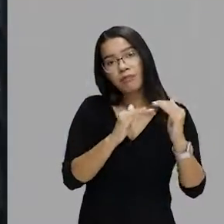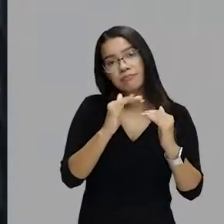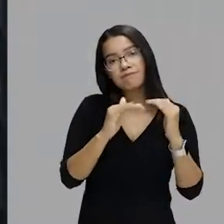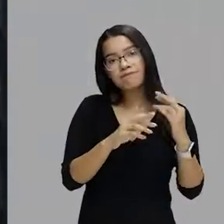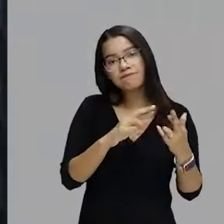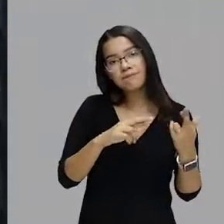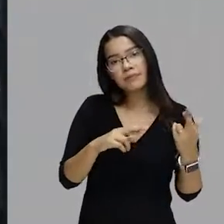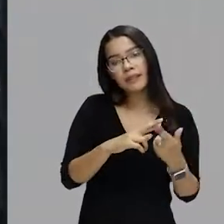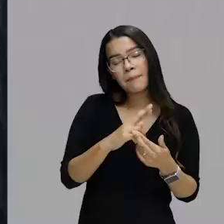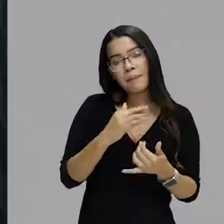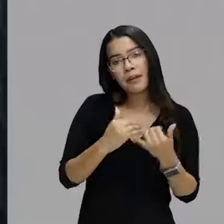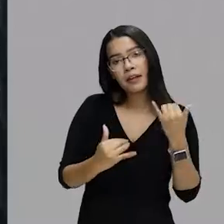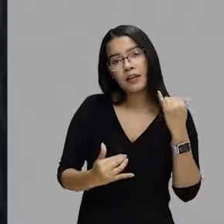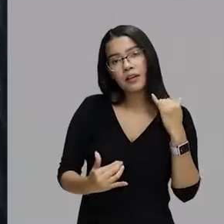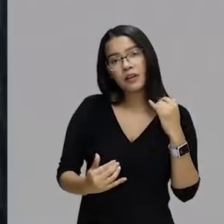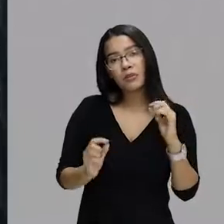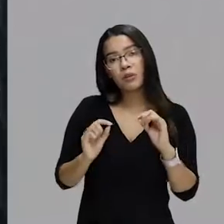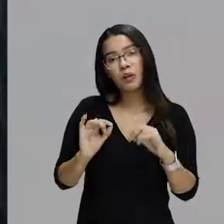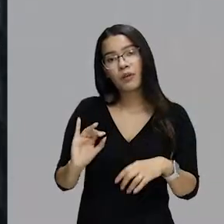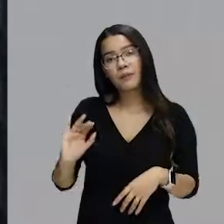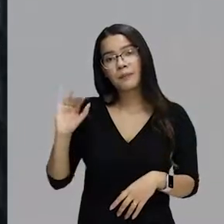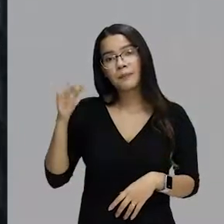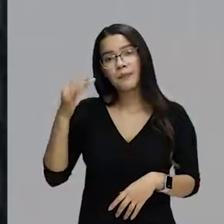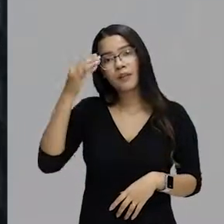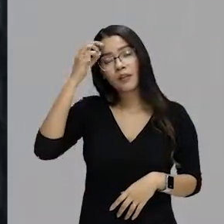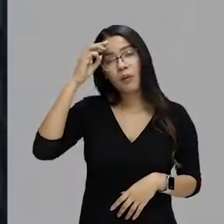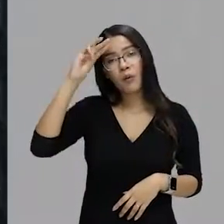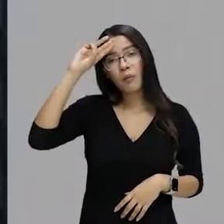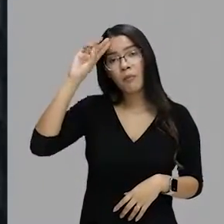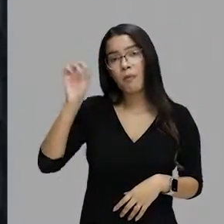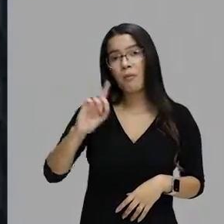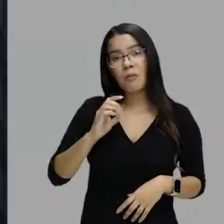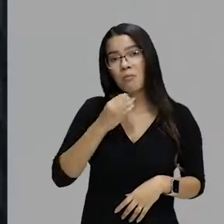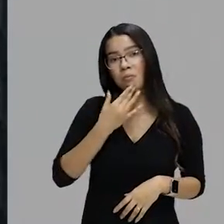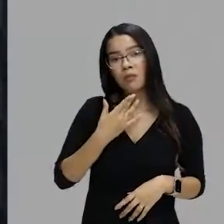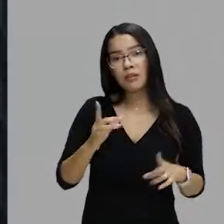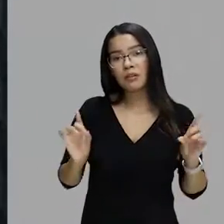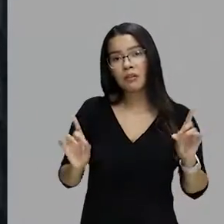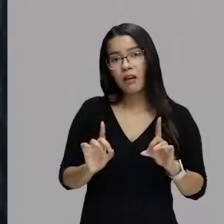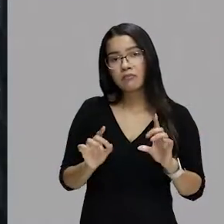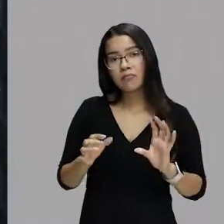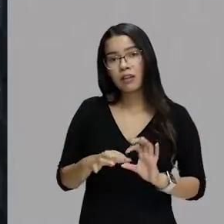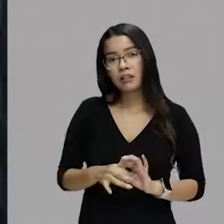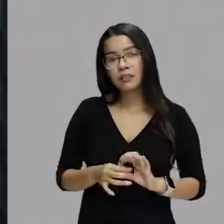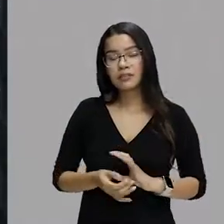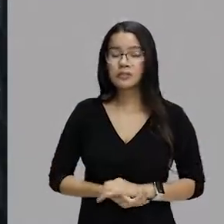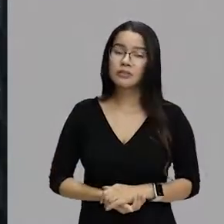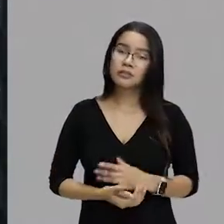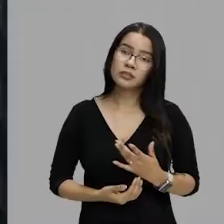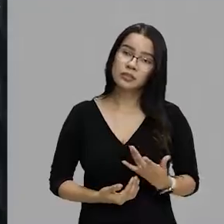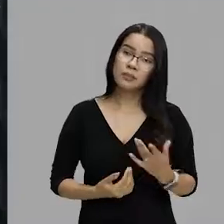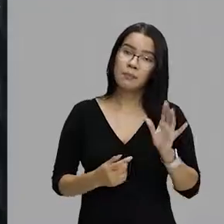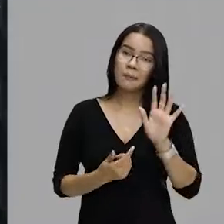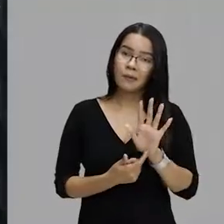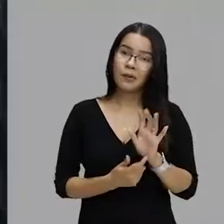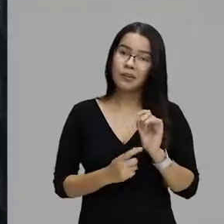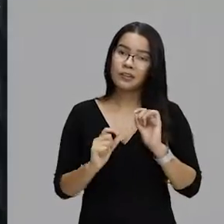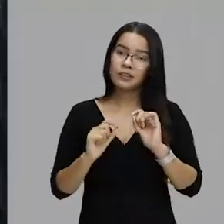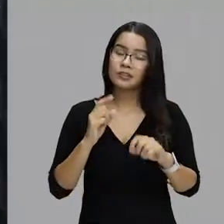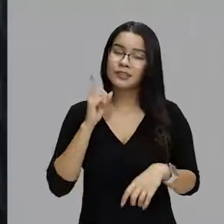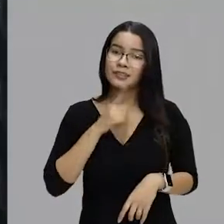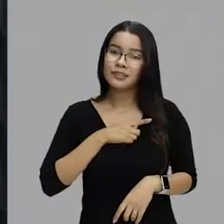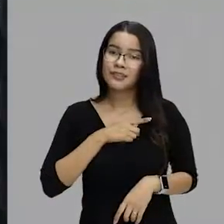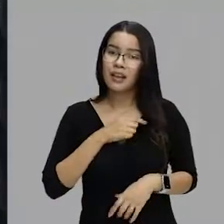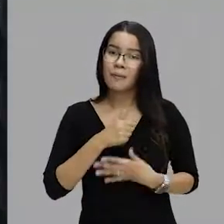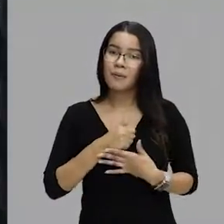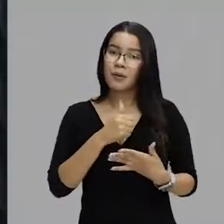revolucionários semelhante ao que ocorre em Cuba, só que acabou não dando certo, a Aliança para o Progresso. Tanto prova que os Estados Unidos chegaram até mesmo a